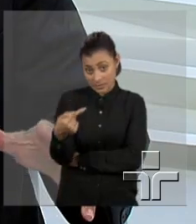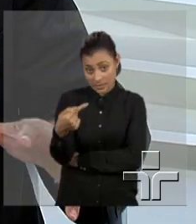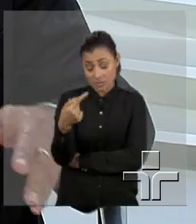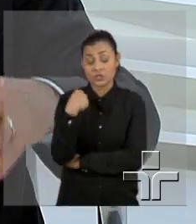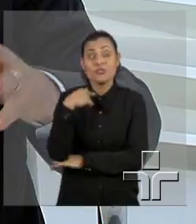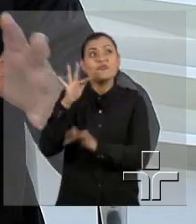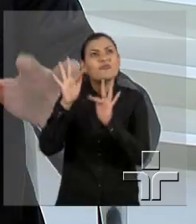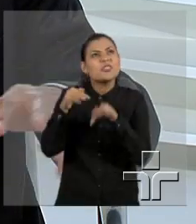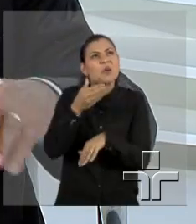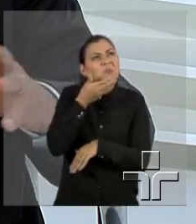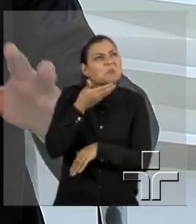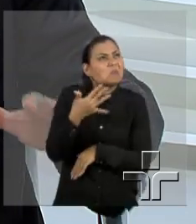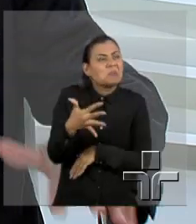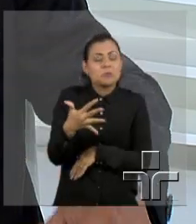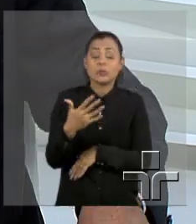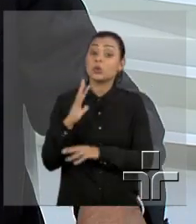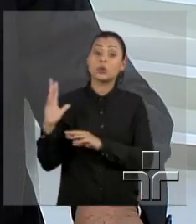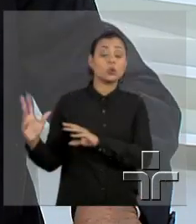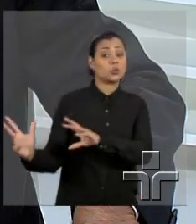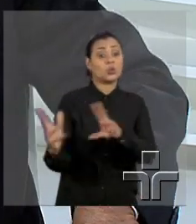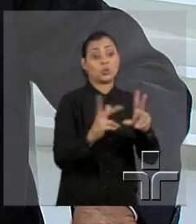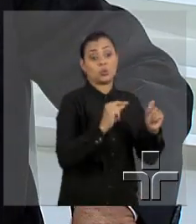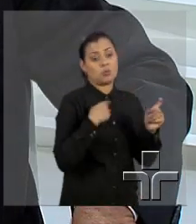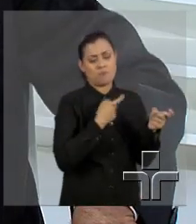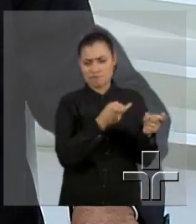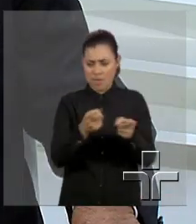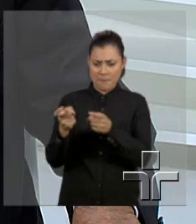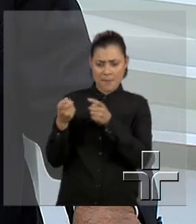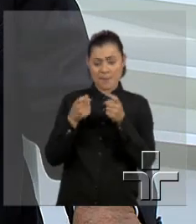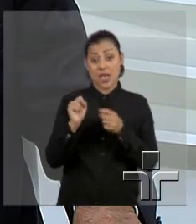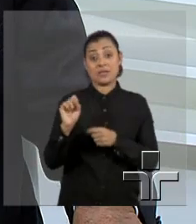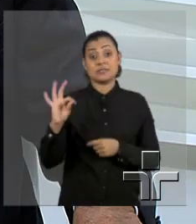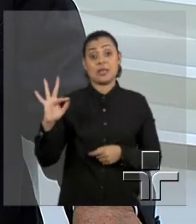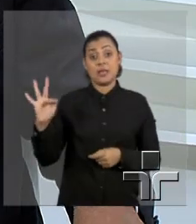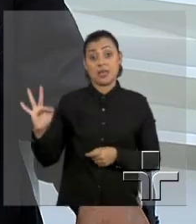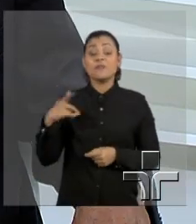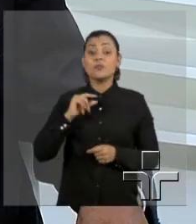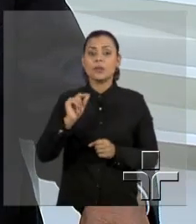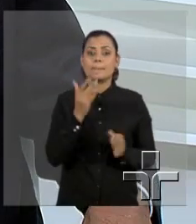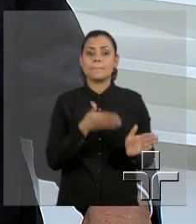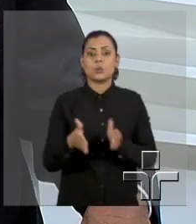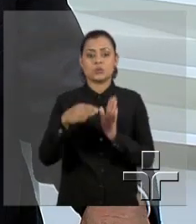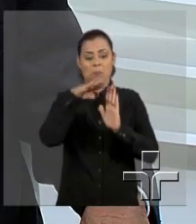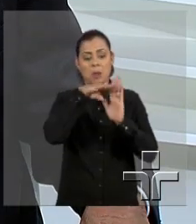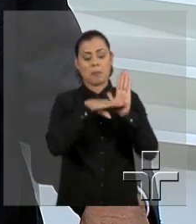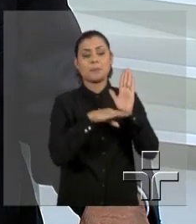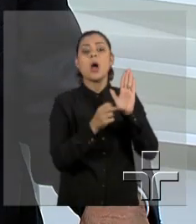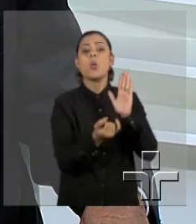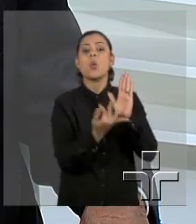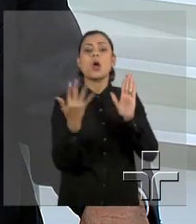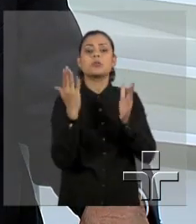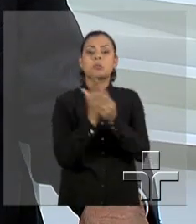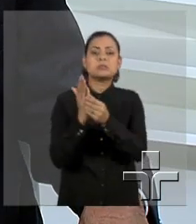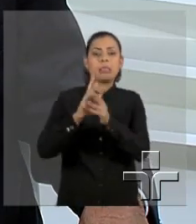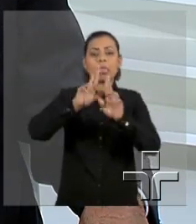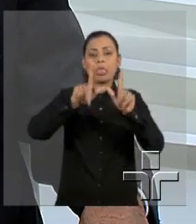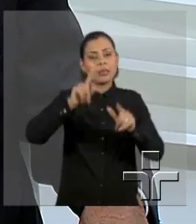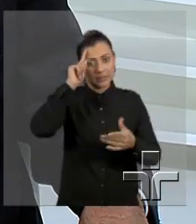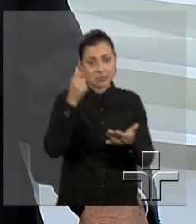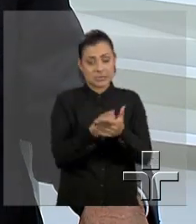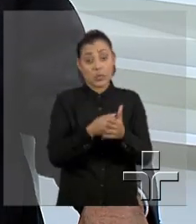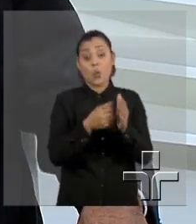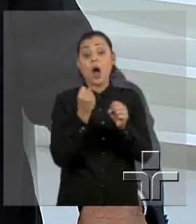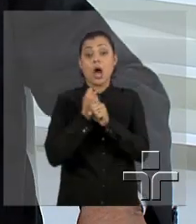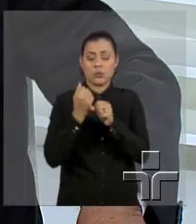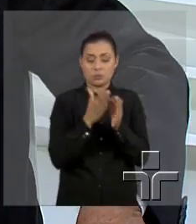do ano, prestando contas, todos estávamos ali no plenário do Supremo, da nossa produção anual. E no meu gabinete, no